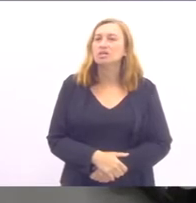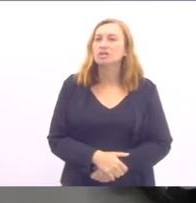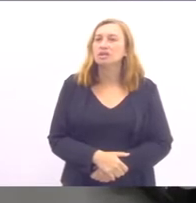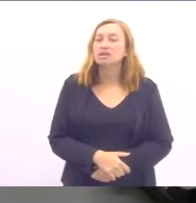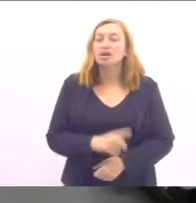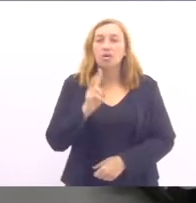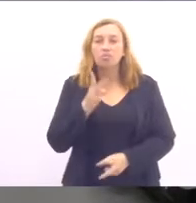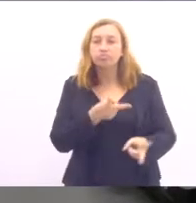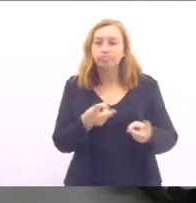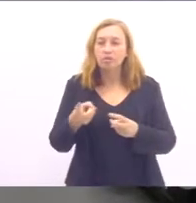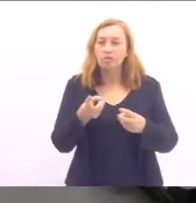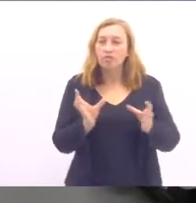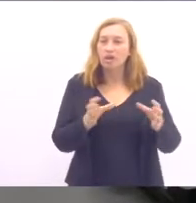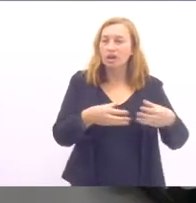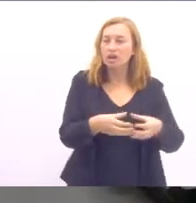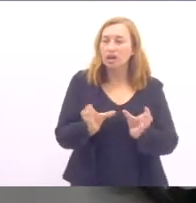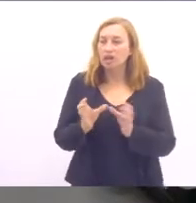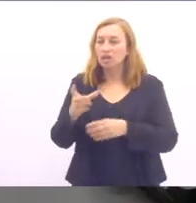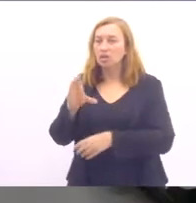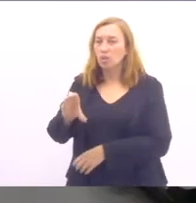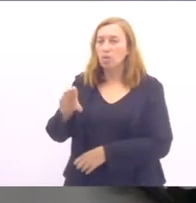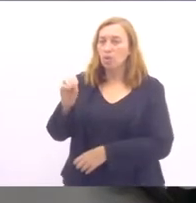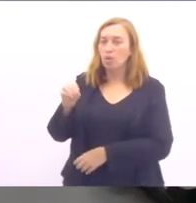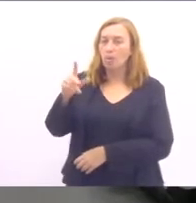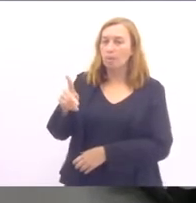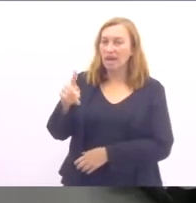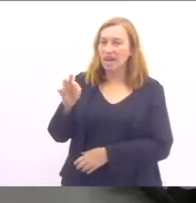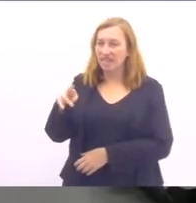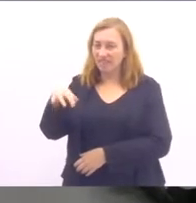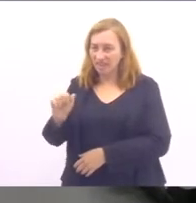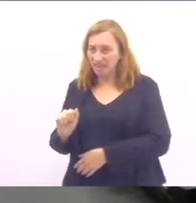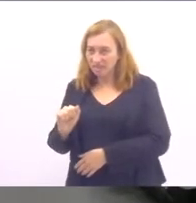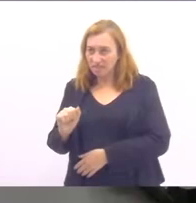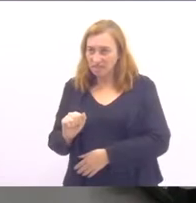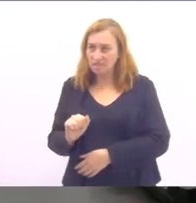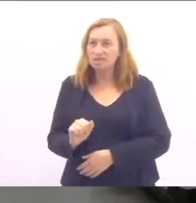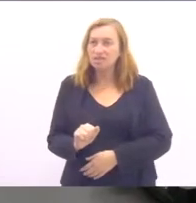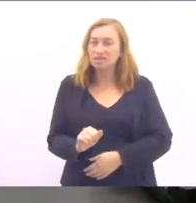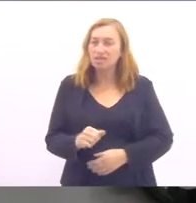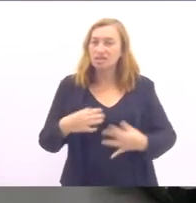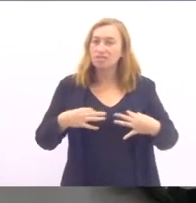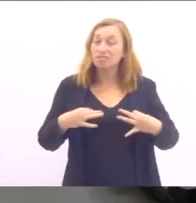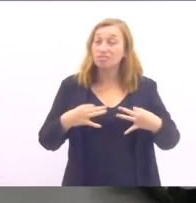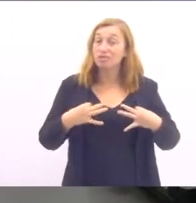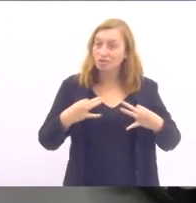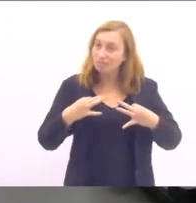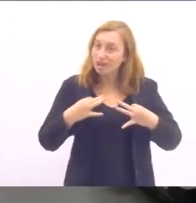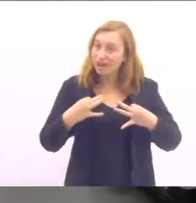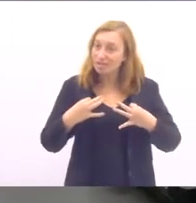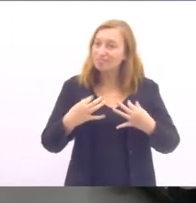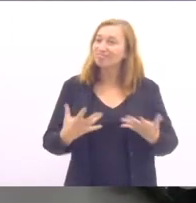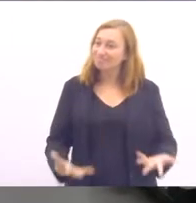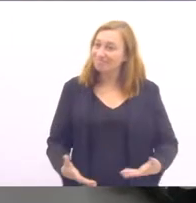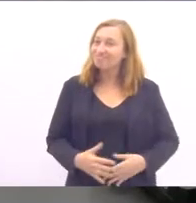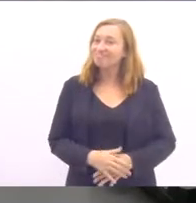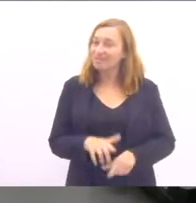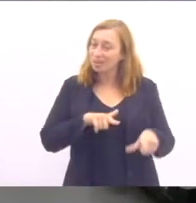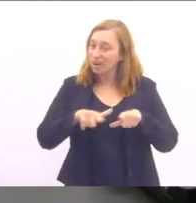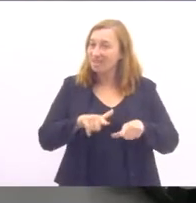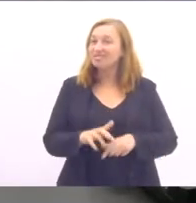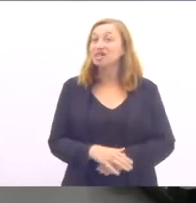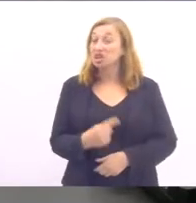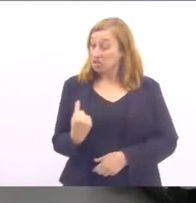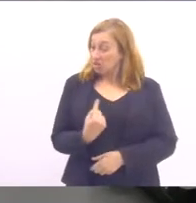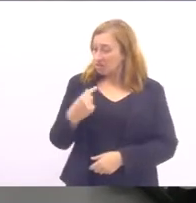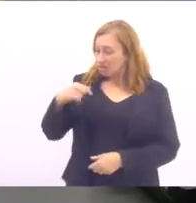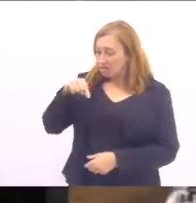de cooperativas, as cooperativas, e ele vem fazendo esse trabalho voluntariamente. Ele vem fazendo esse trabalho, nós estamos